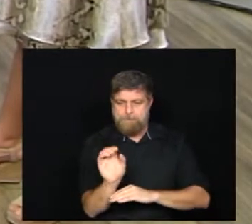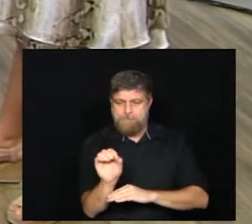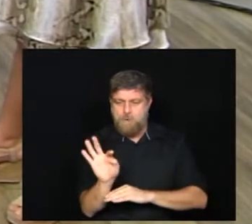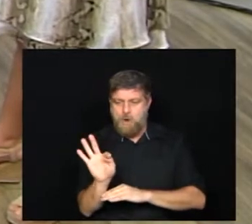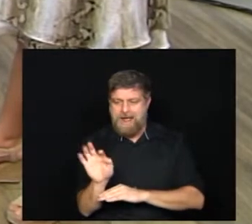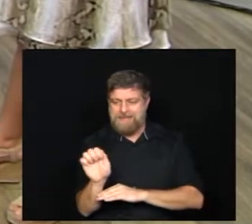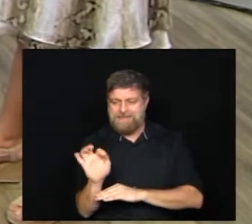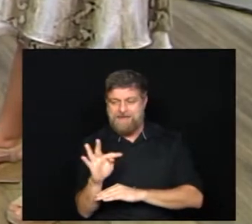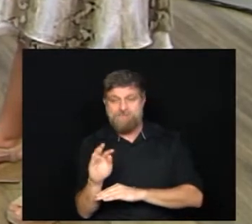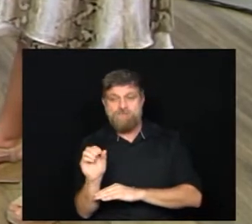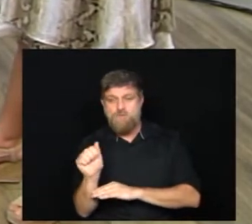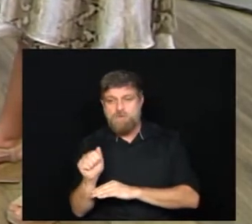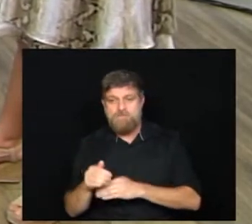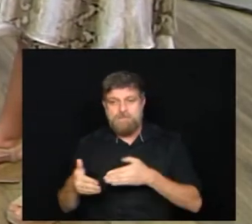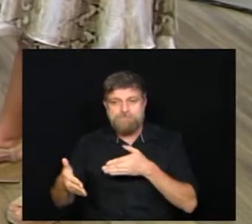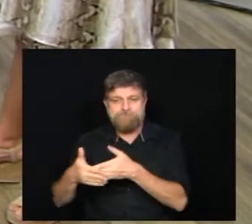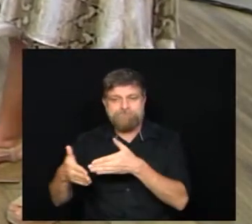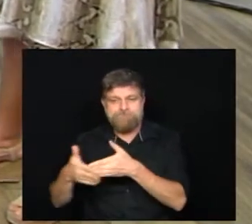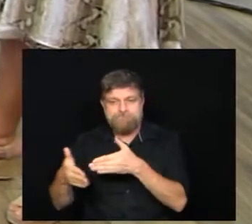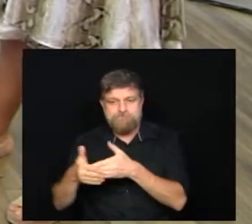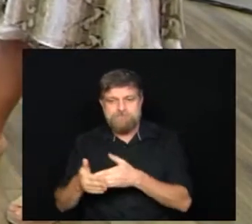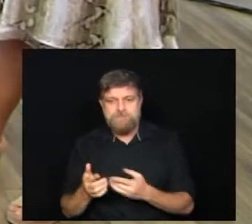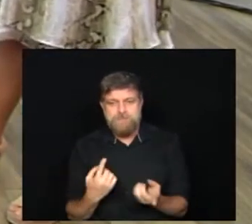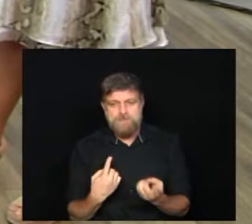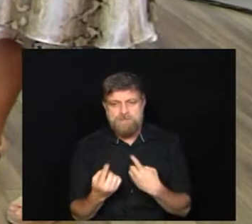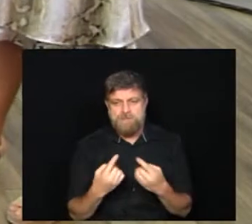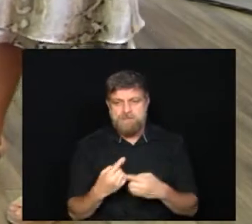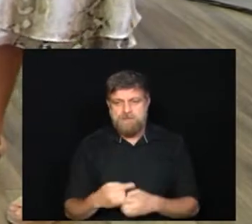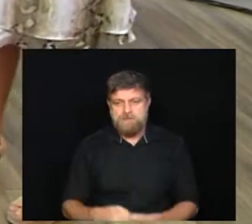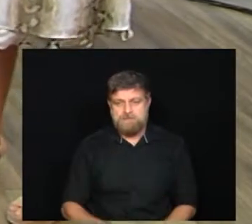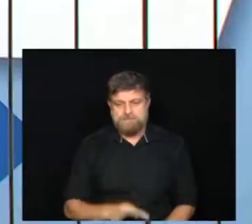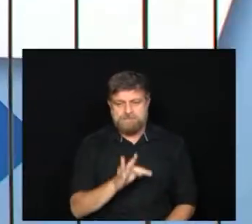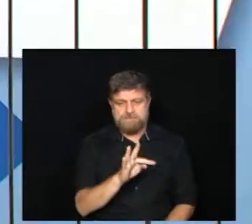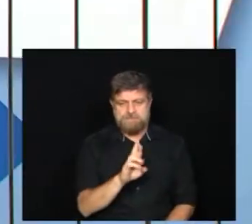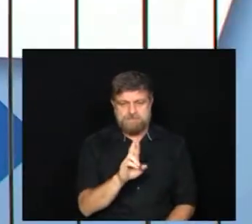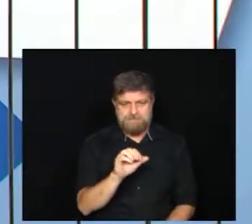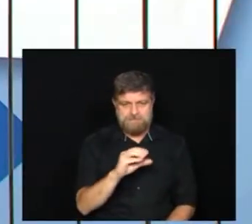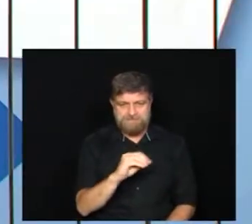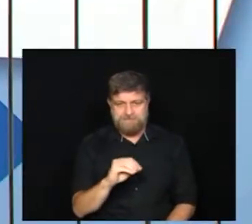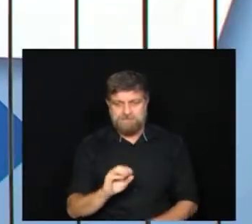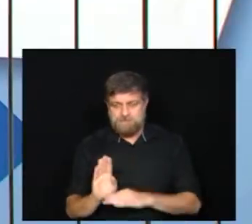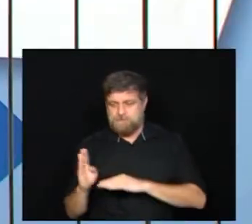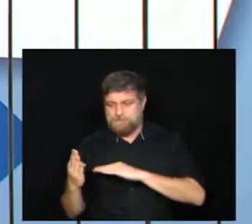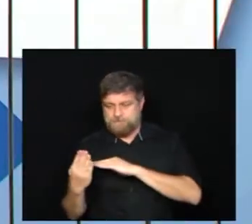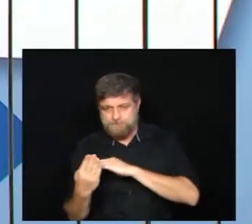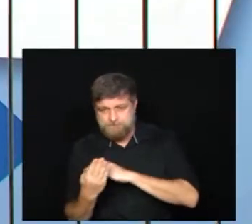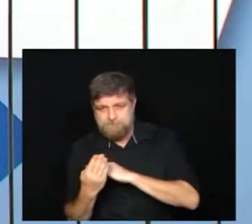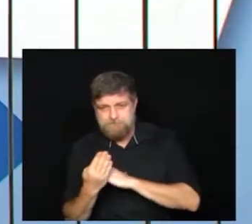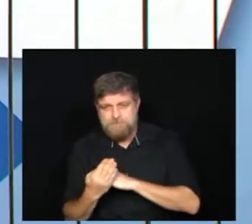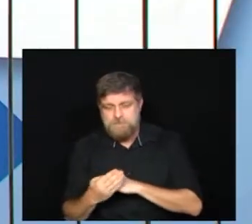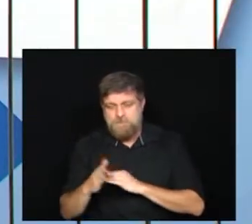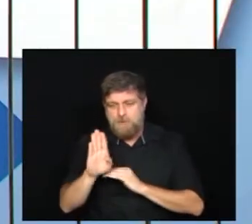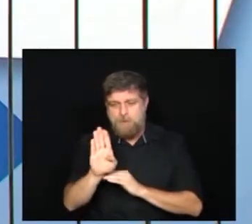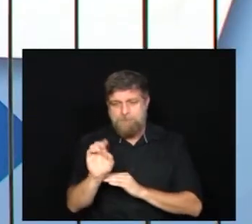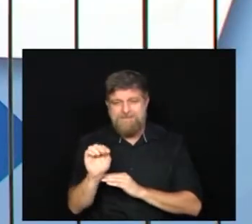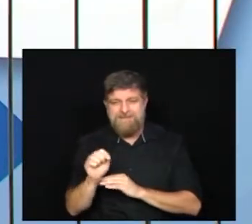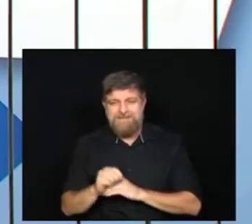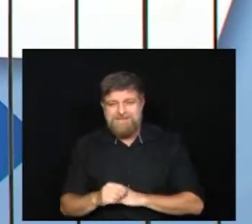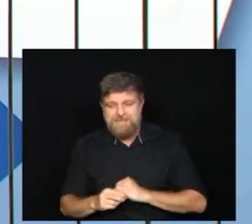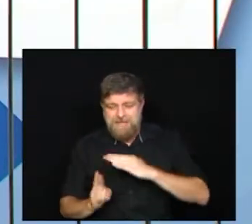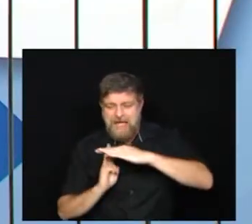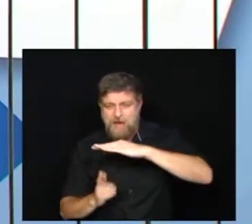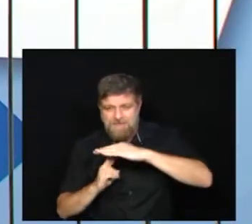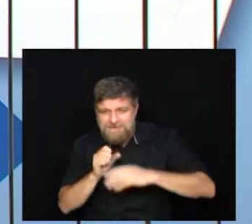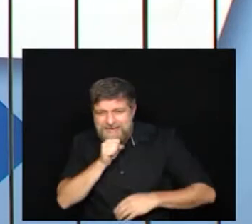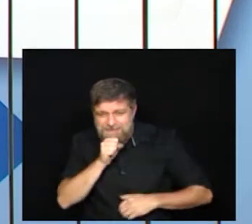ficar bloqueado. É um trecho da Avenida Francisco Elisiário, ali no Botafogo, perto da antiga rodoviária.